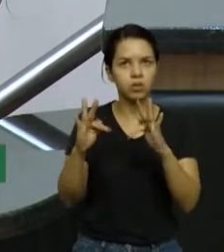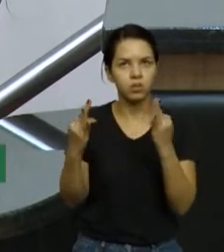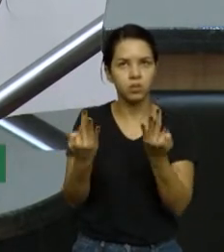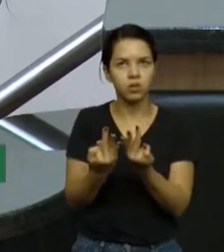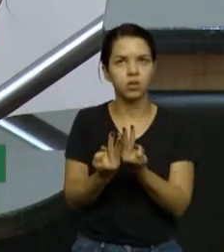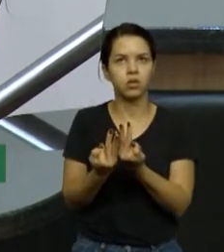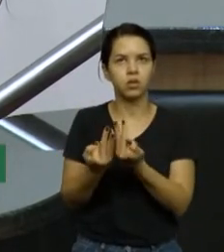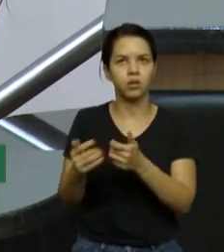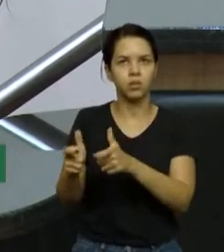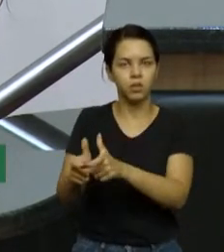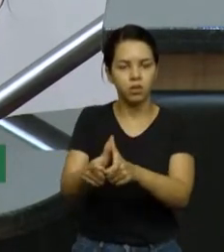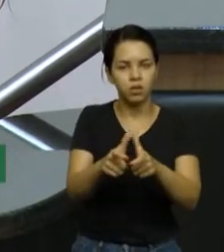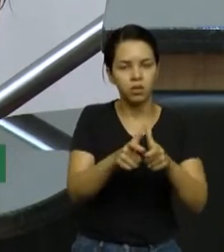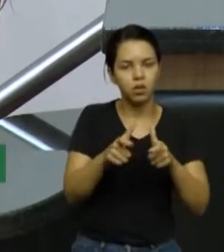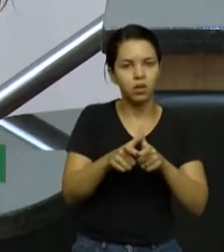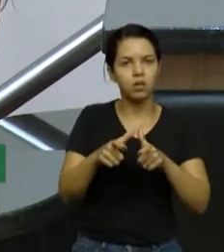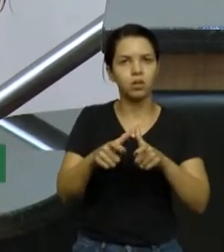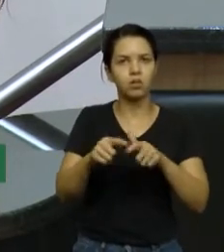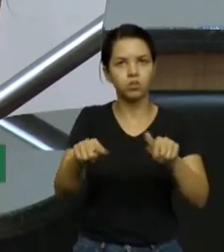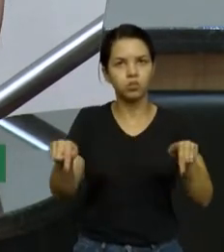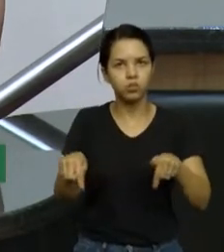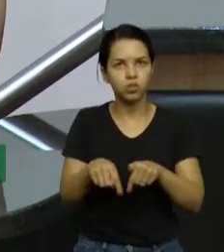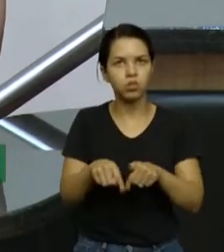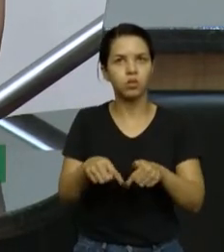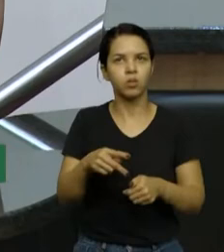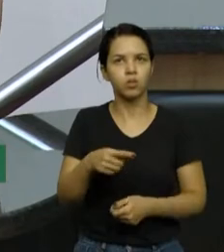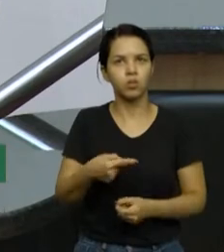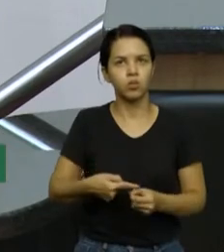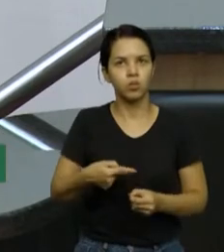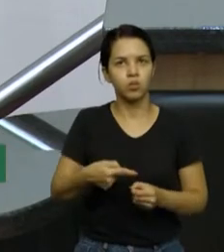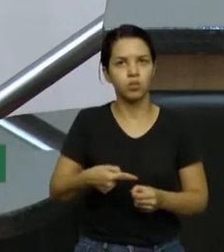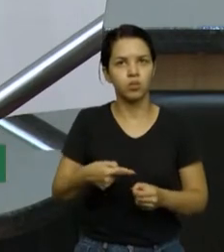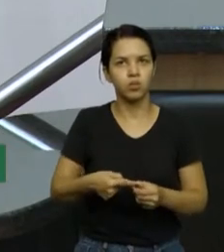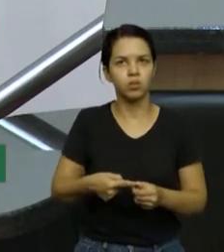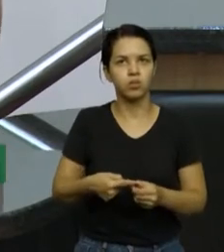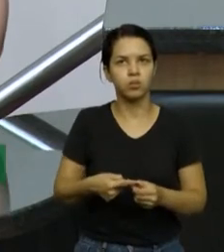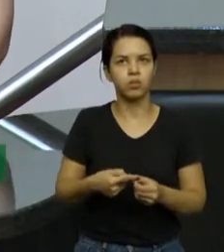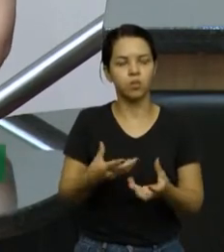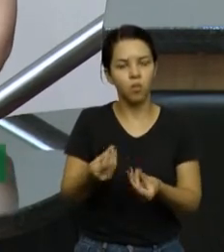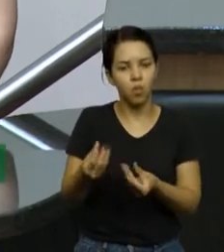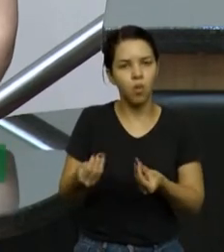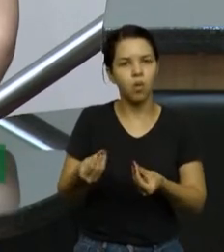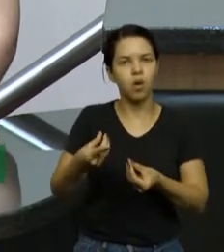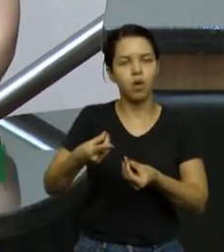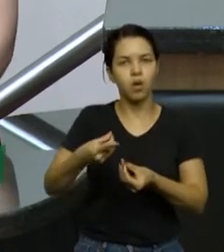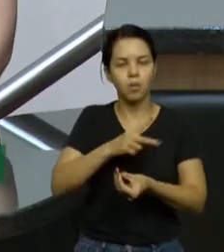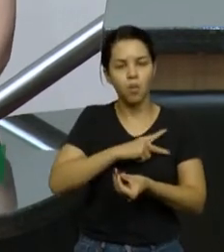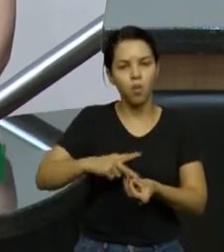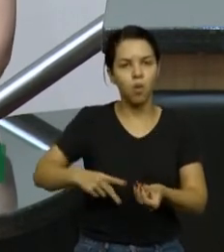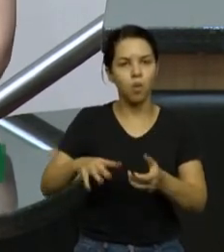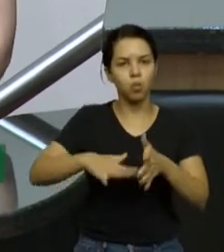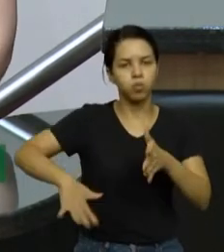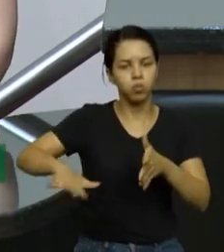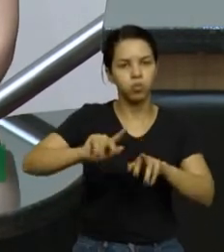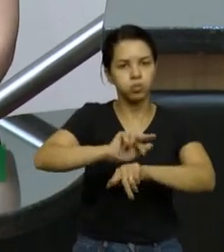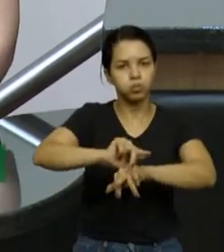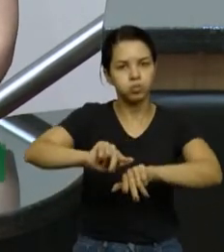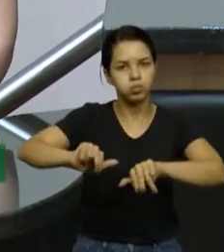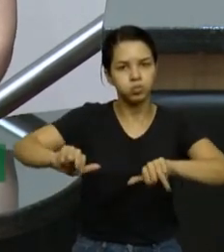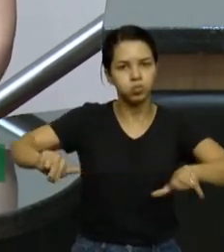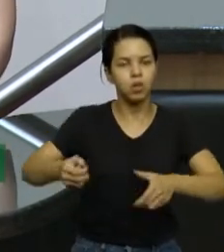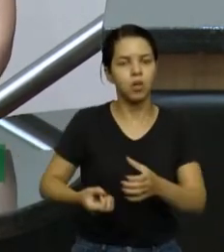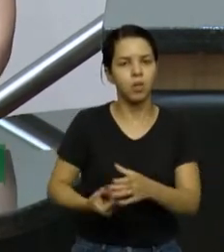propriedades, mas, presidente, um município de propriedades bastante diversificadas, a sua produção. Então, com tudo